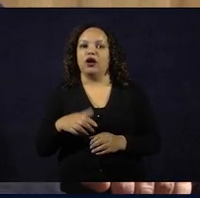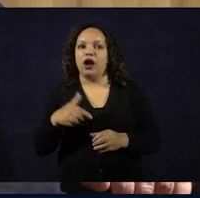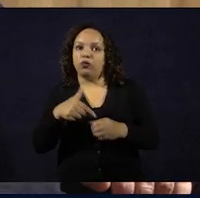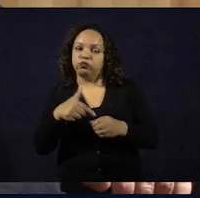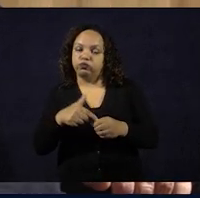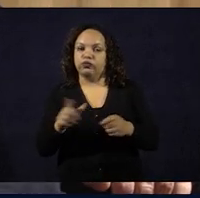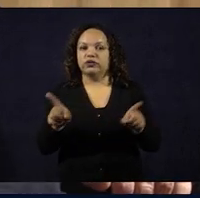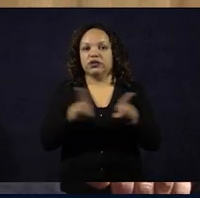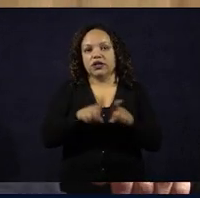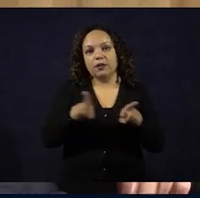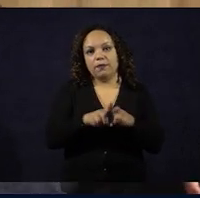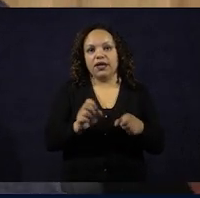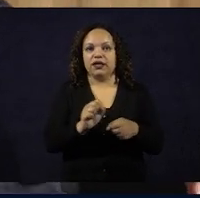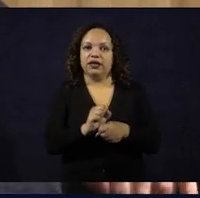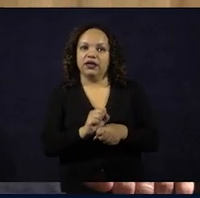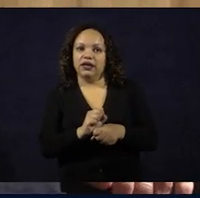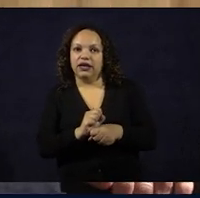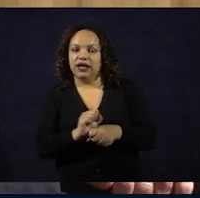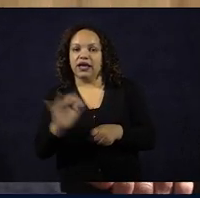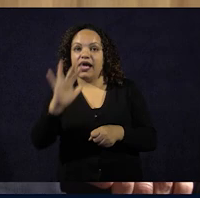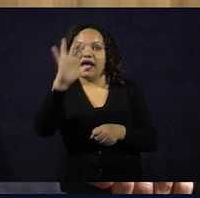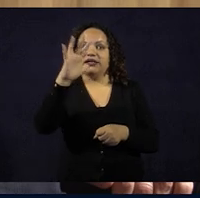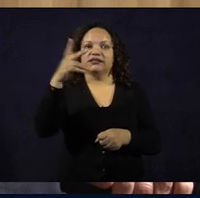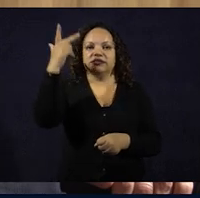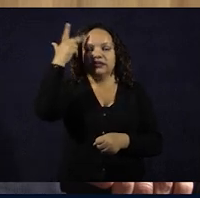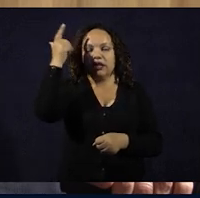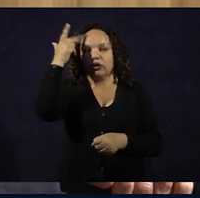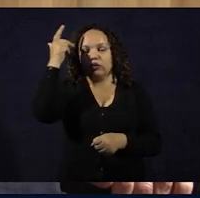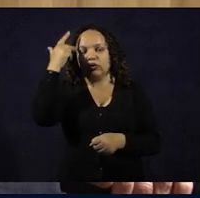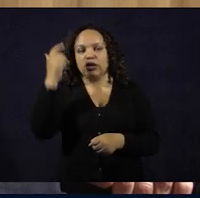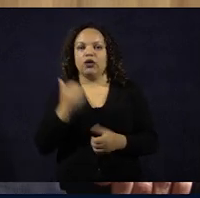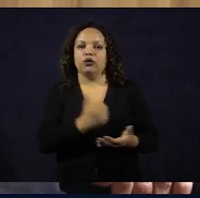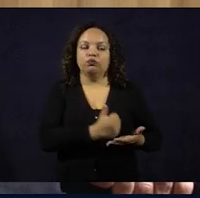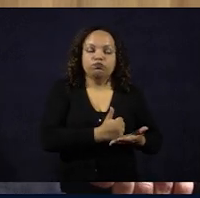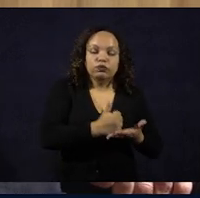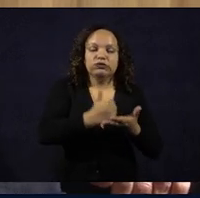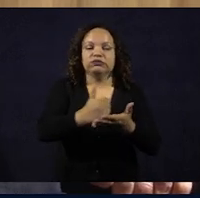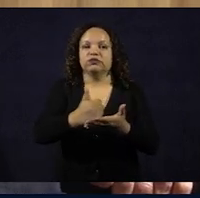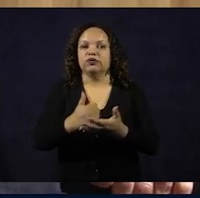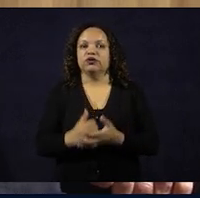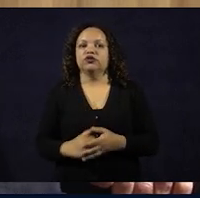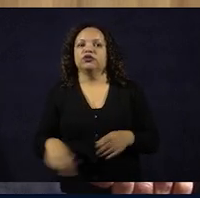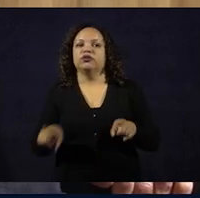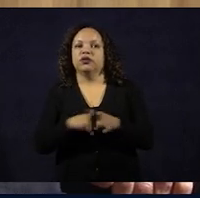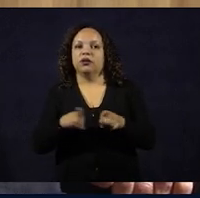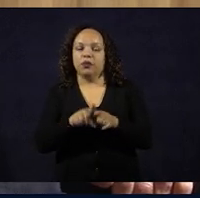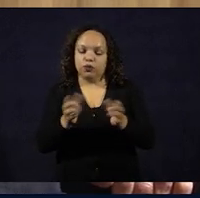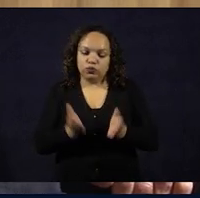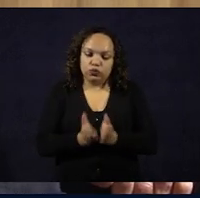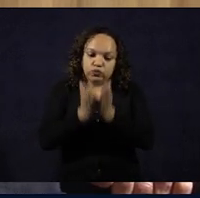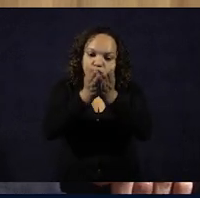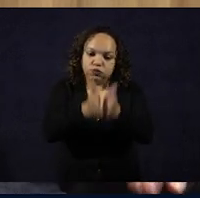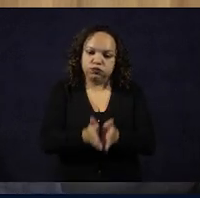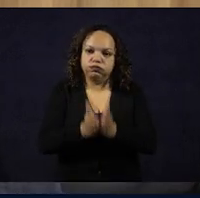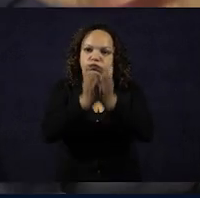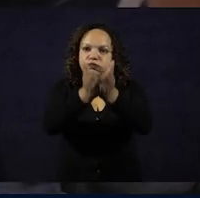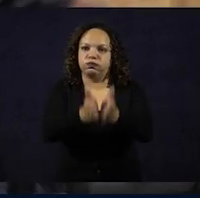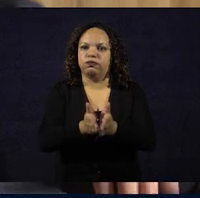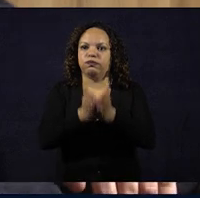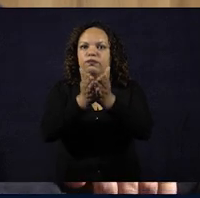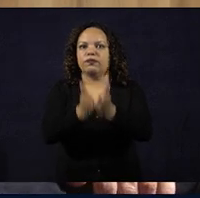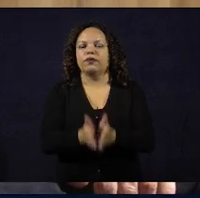trabalhando com projetos de gás natural na nossa Frota de caminhões que transportam os olhos usando meios fluviais para baixar essa